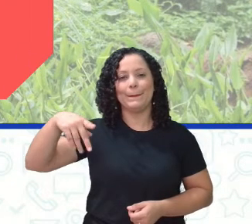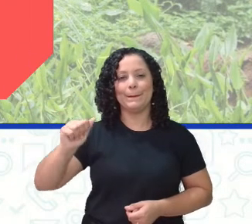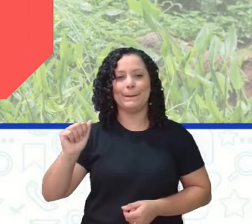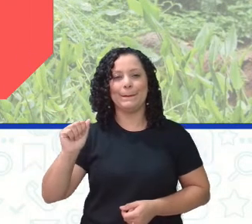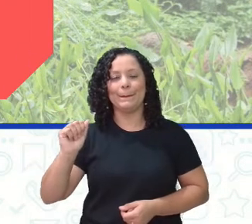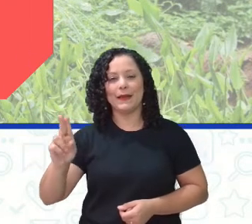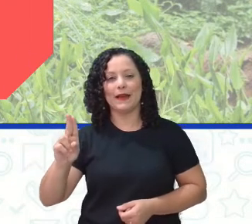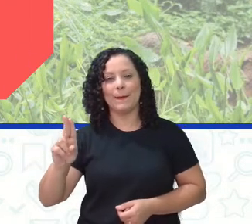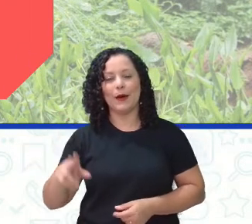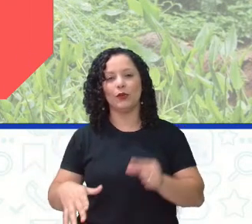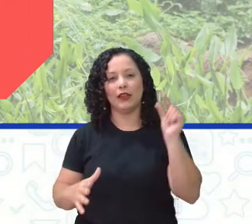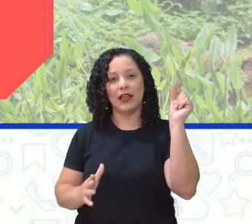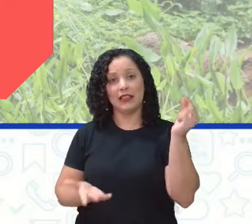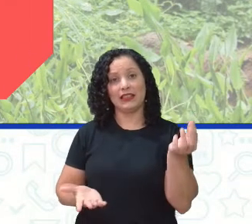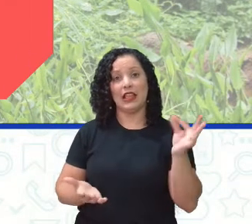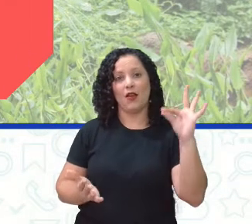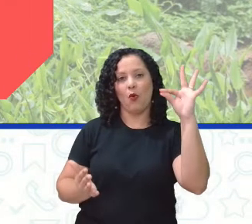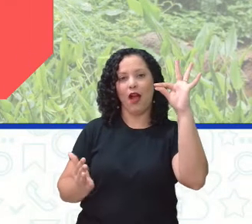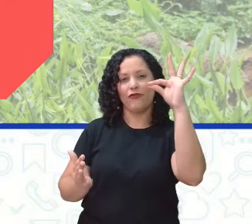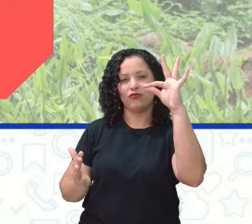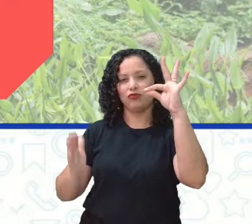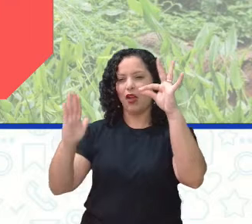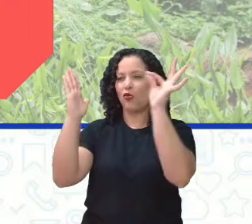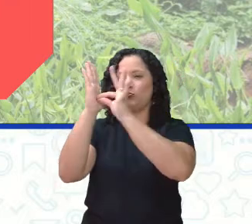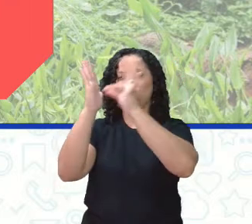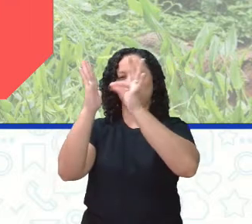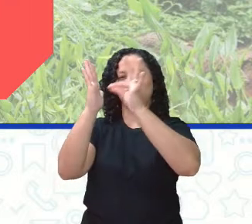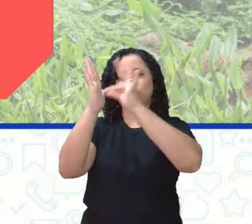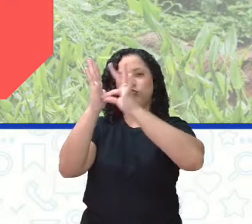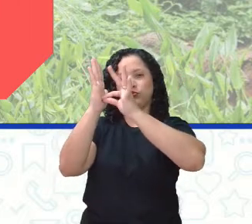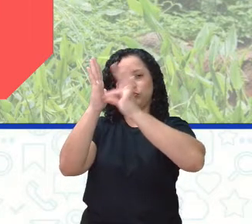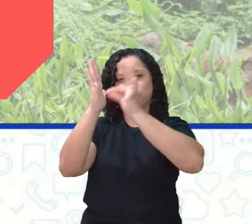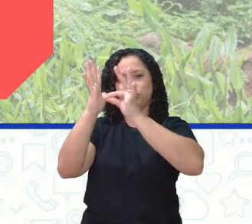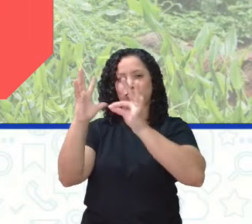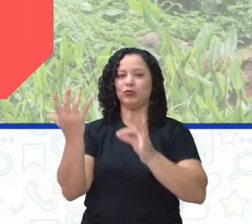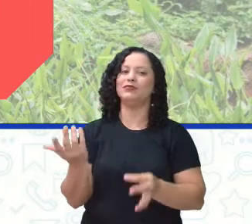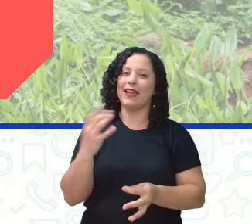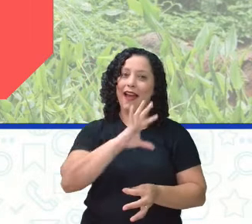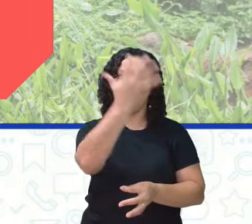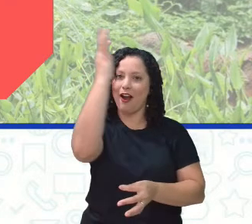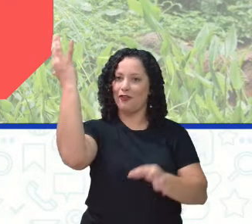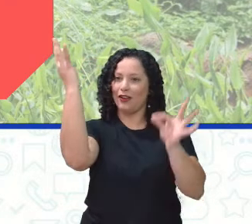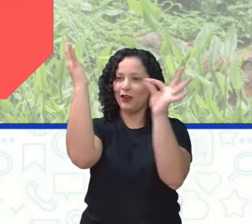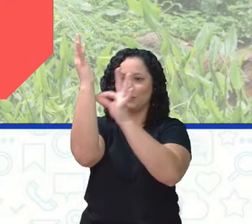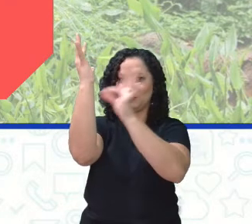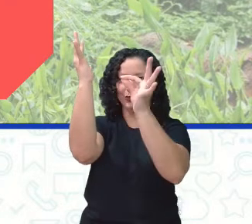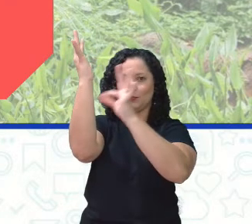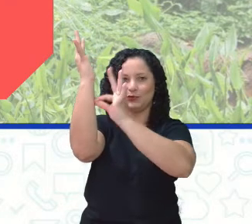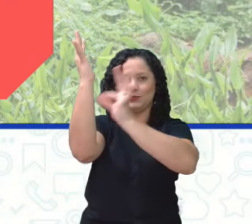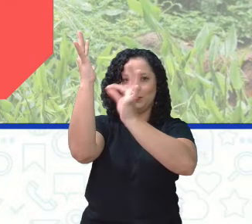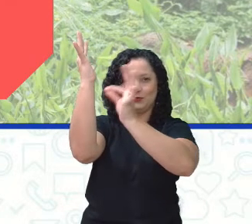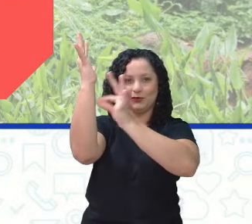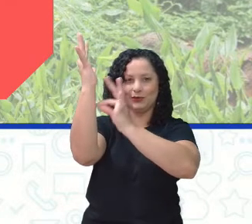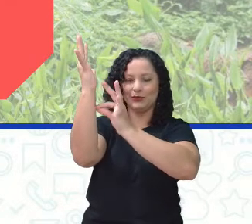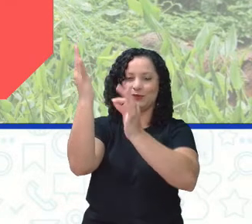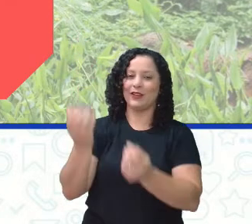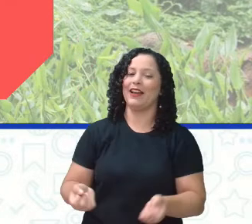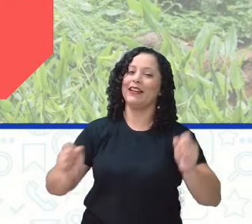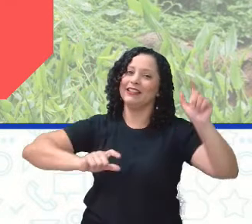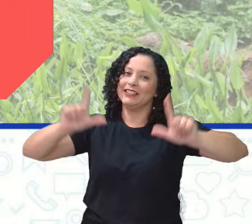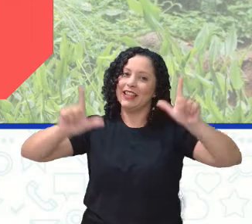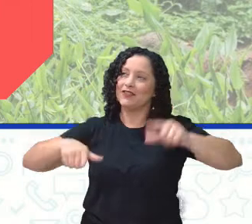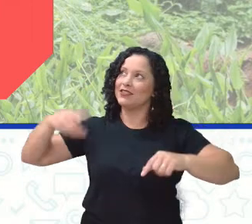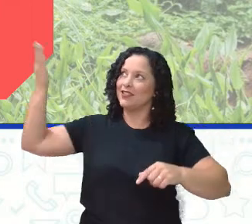marfim, tá vendo aí, ó? Pica-pau é justamente o personagem, a gente não pode colocar a imagem dele aqui por questões de direitos autorais, mas